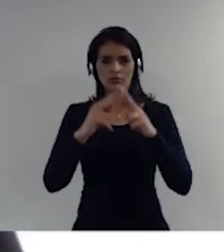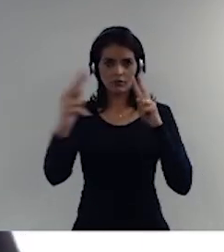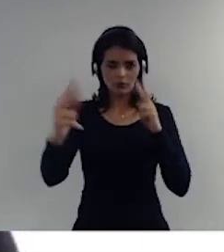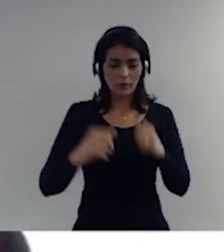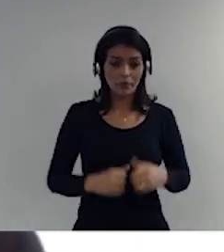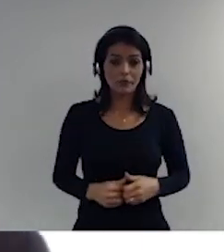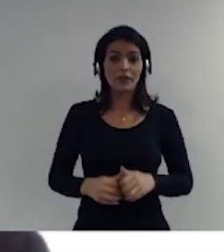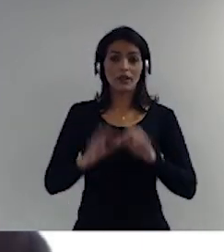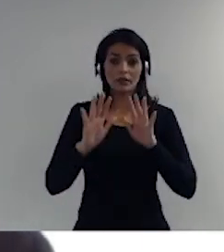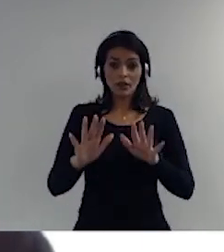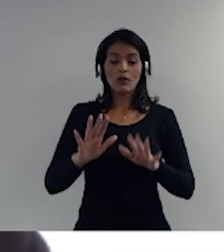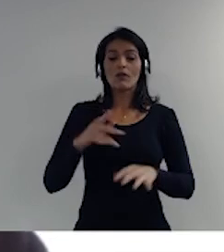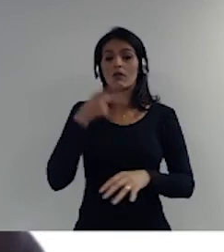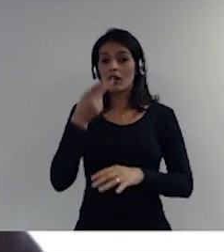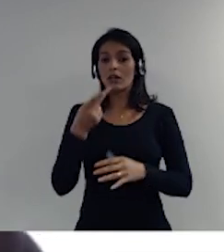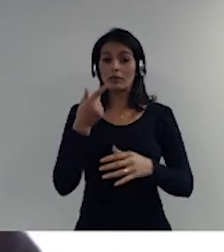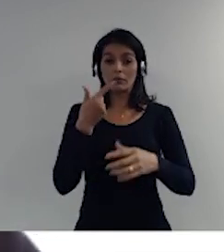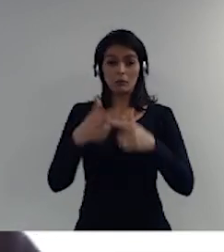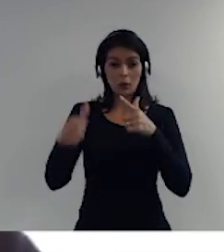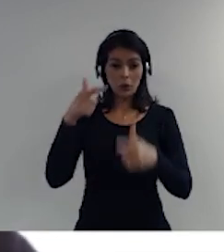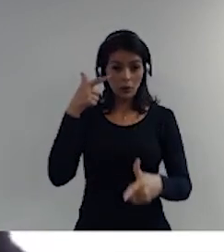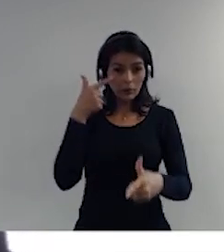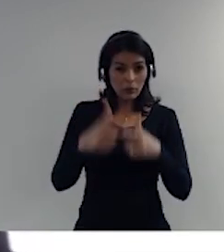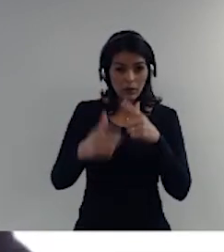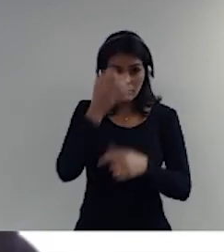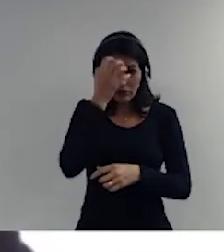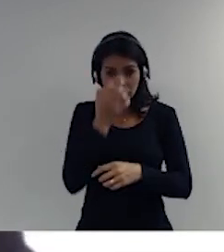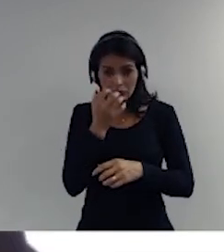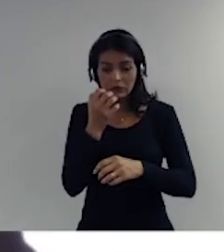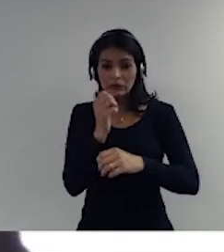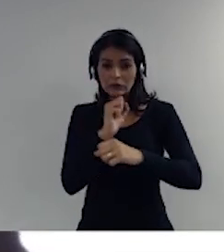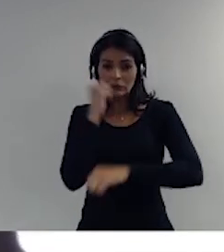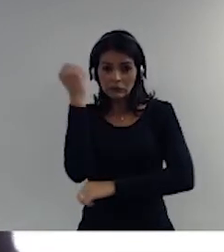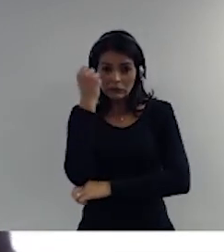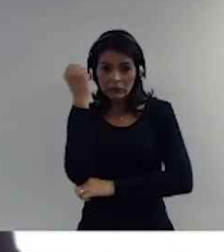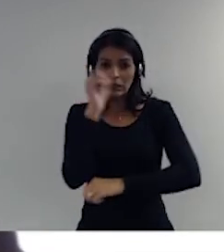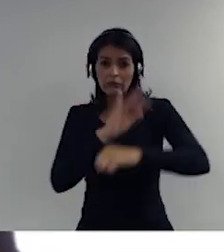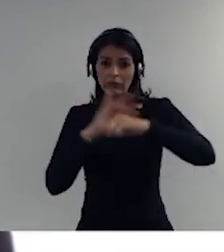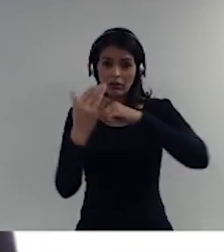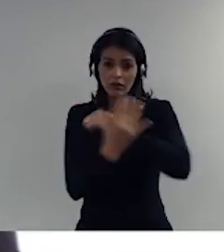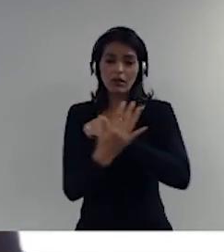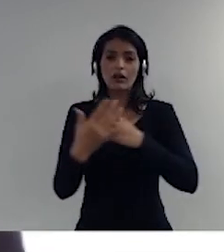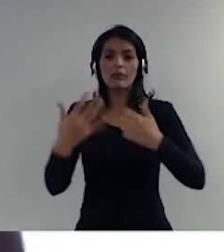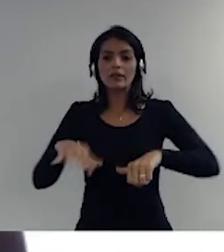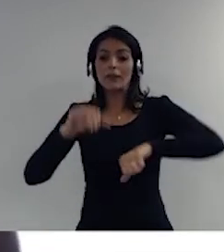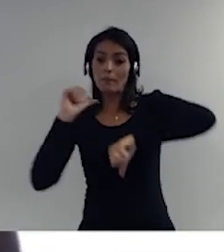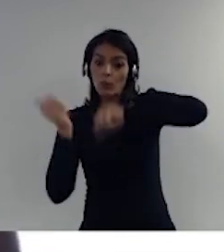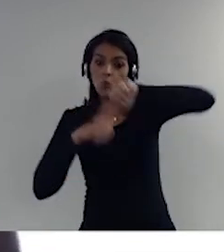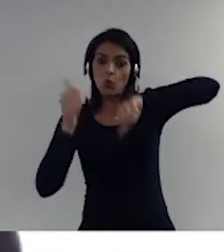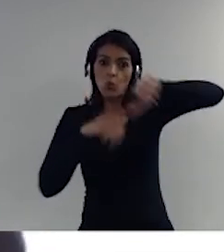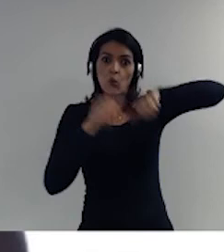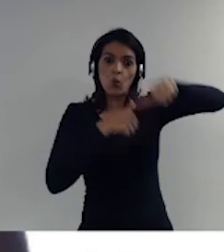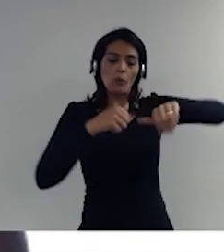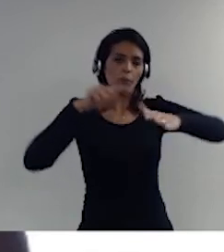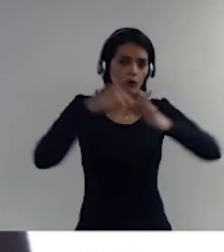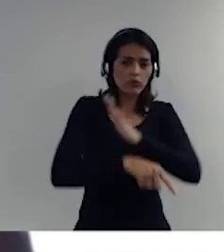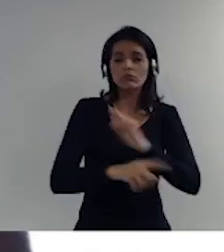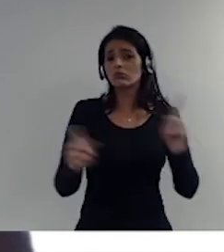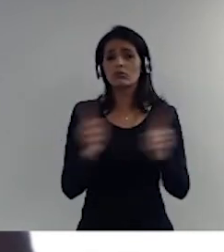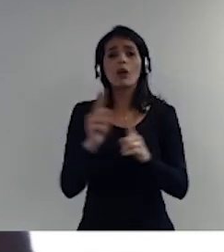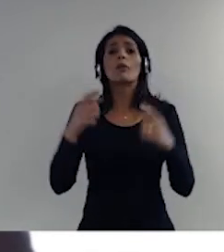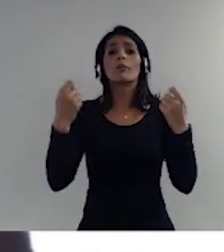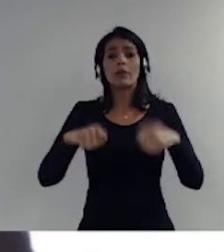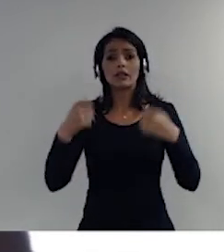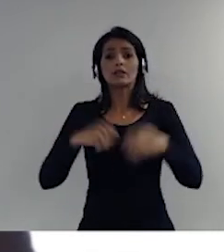Eu disse que essa crise não está trazendo, não está impondo a necessidade de grandes reformas, mas, por outro lado, está permitindo a aceleração de